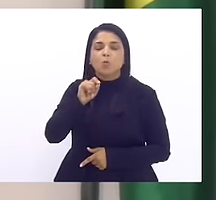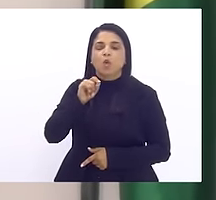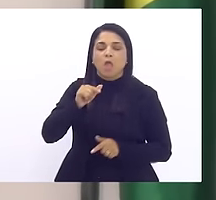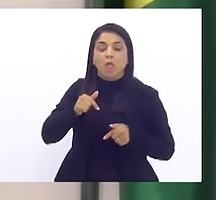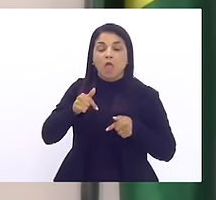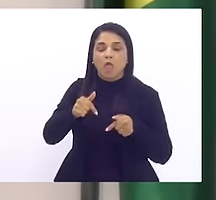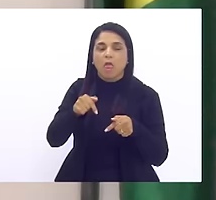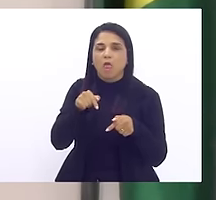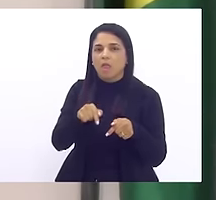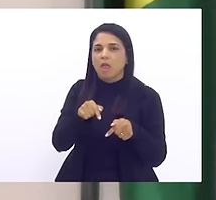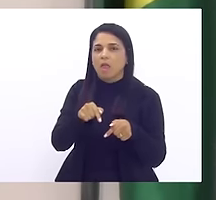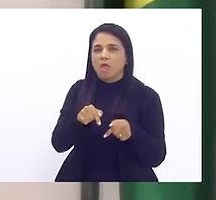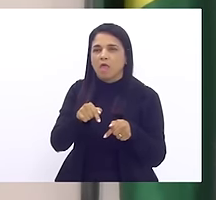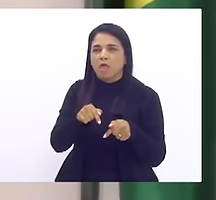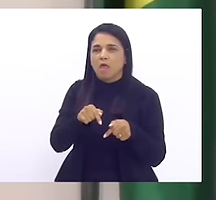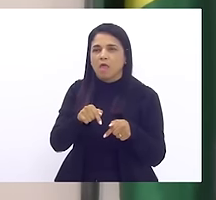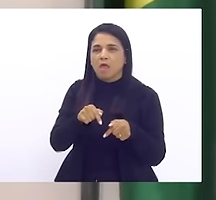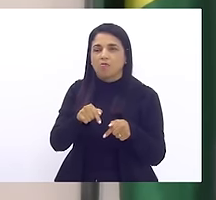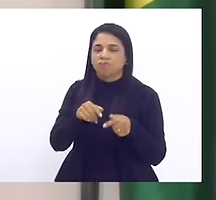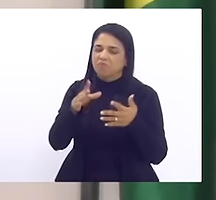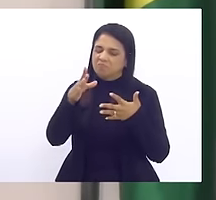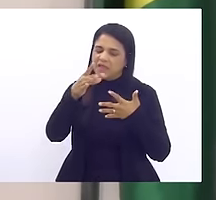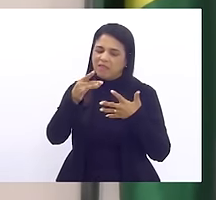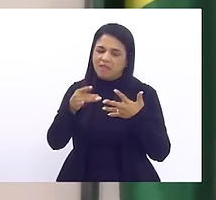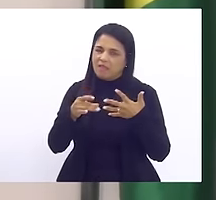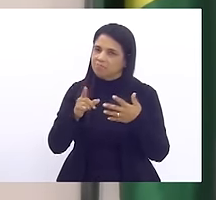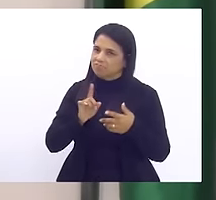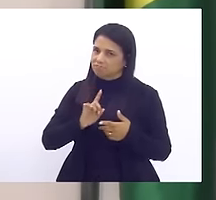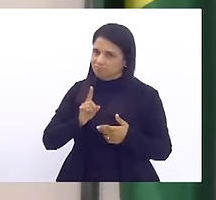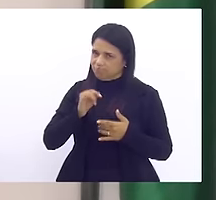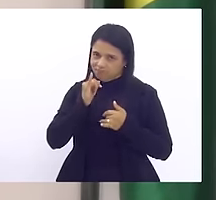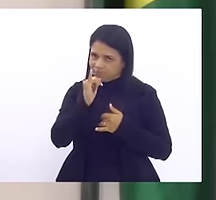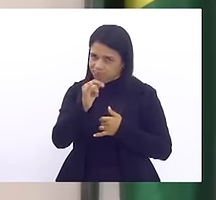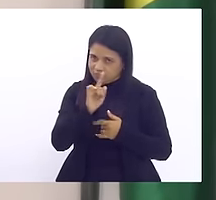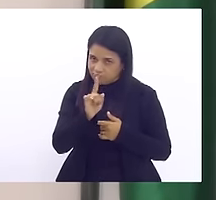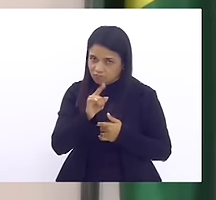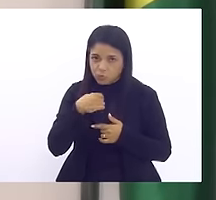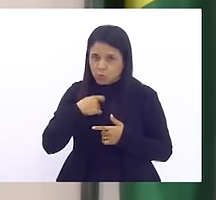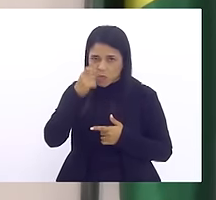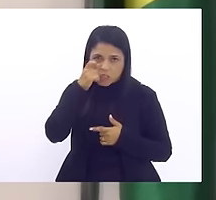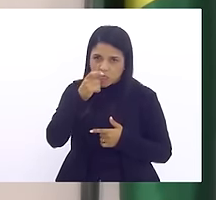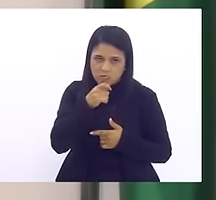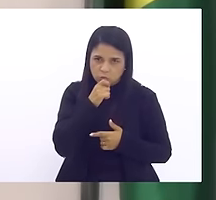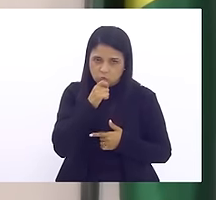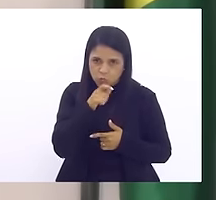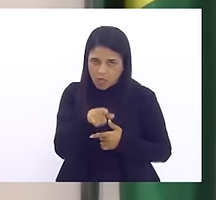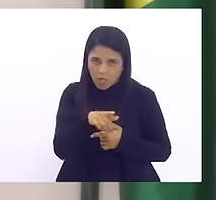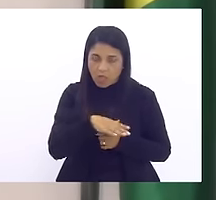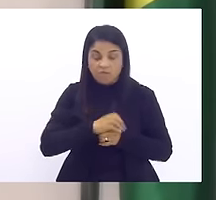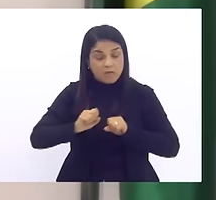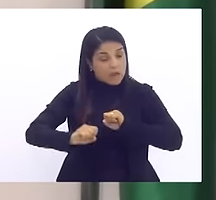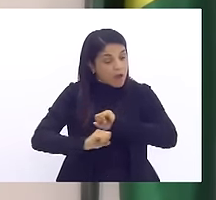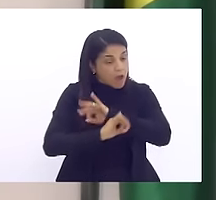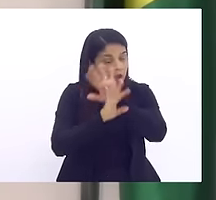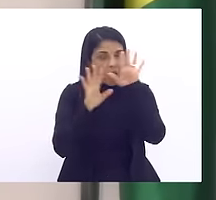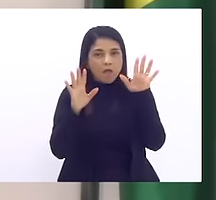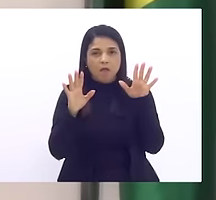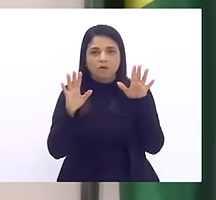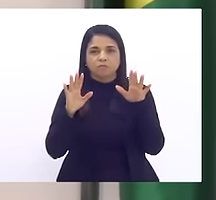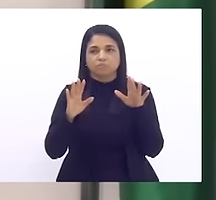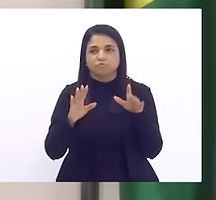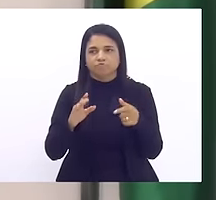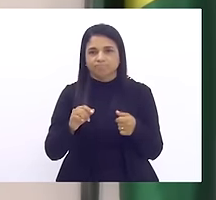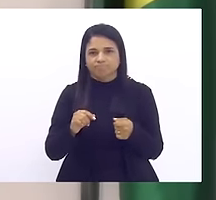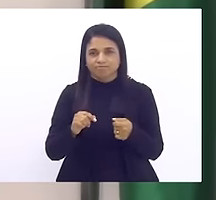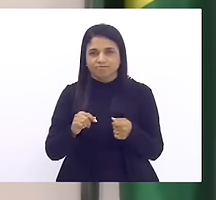ali eu não vou dar maiores detalhes porque também não interessa mas fica claro aqui que o